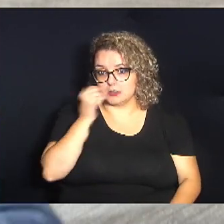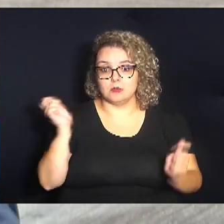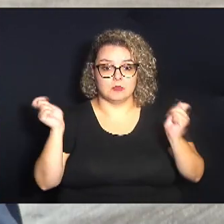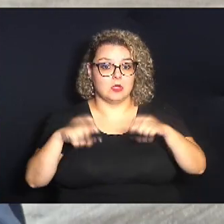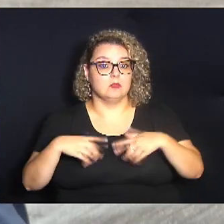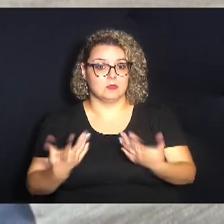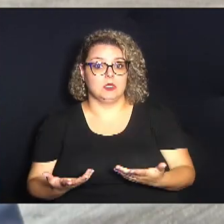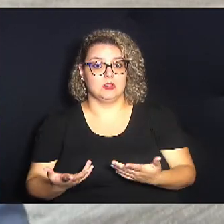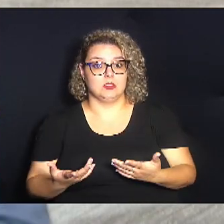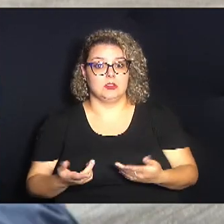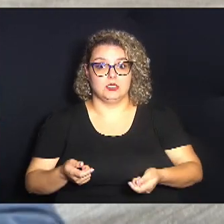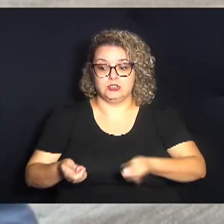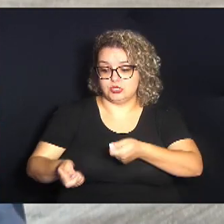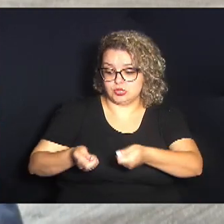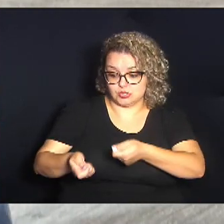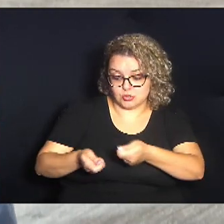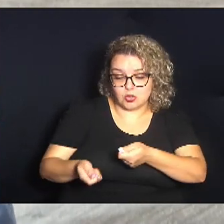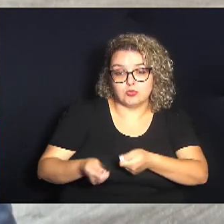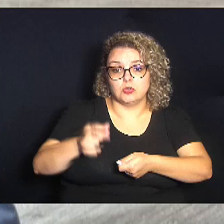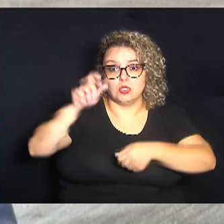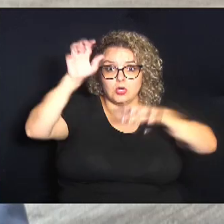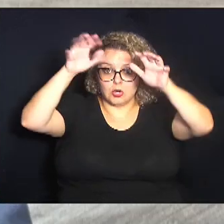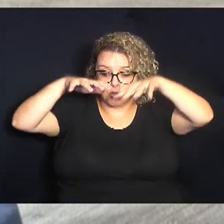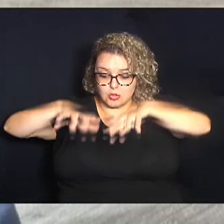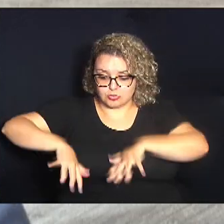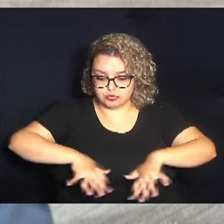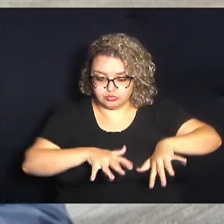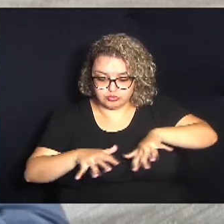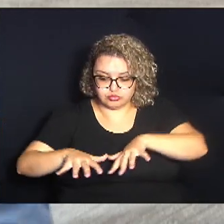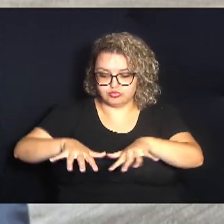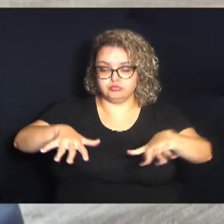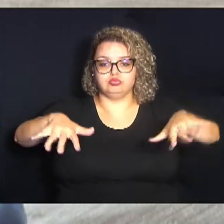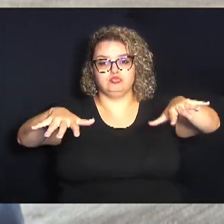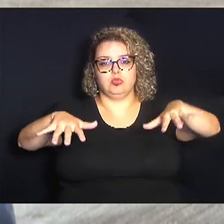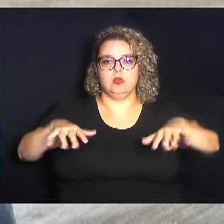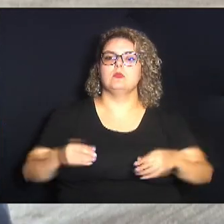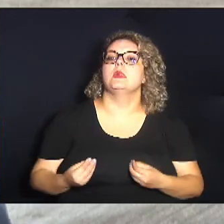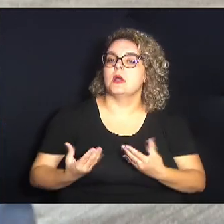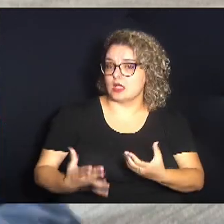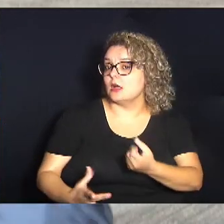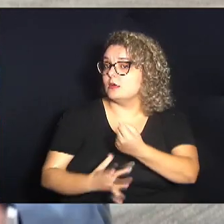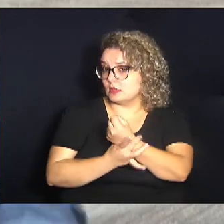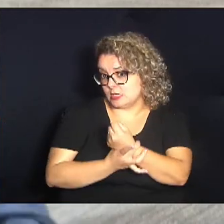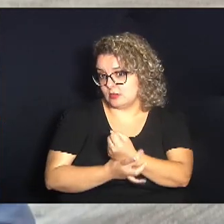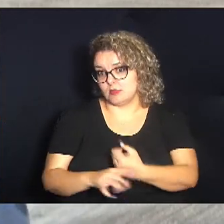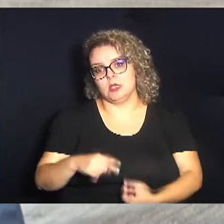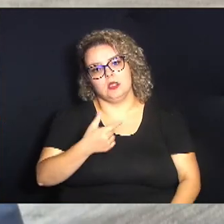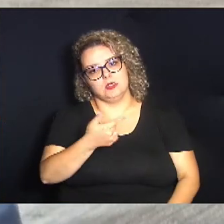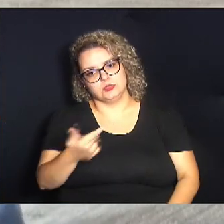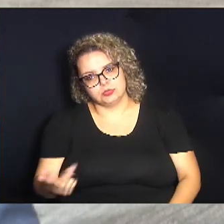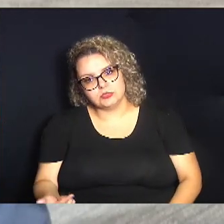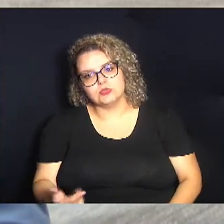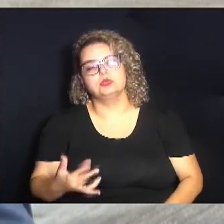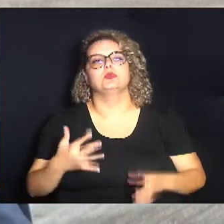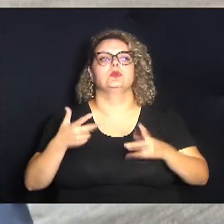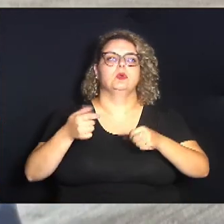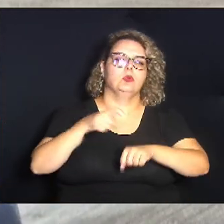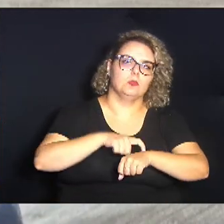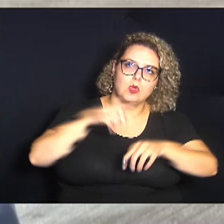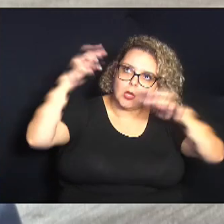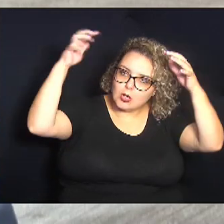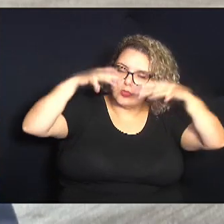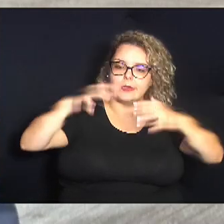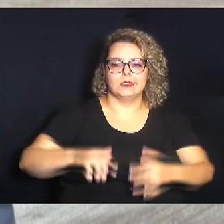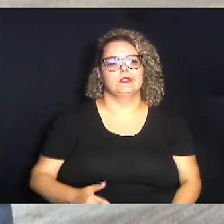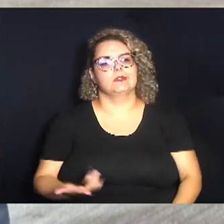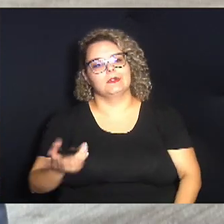de conter essas enchentes, de dar à população daquela região uma segurança, para que eles não tenham todo o período de chuva, aquela